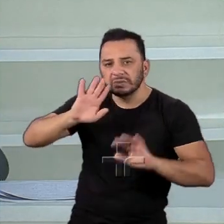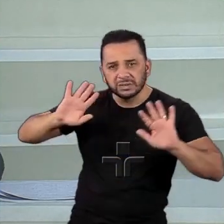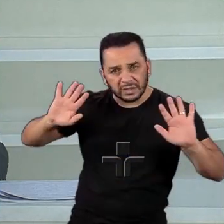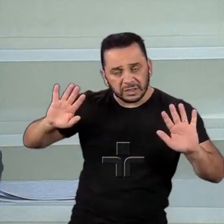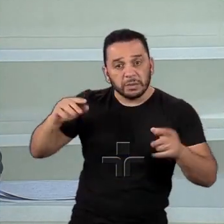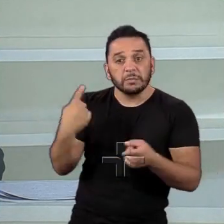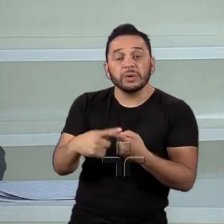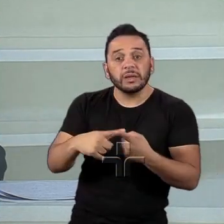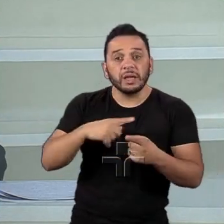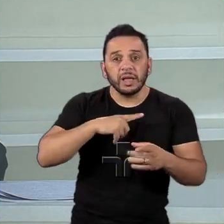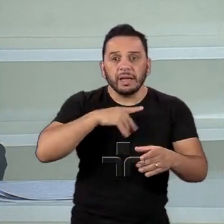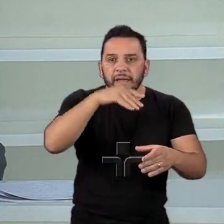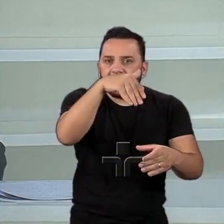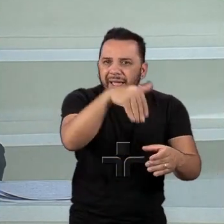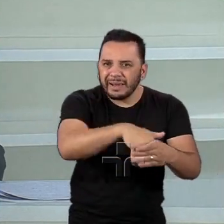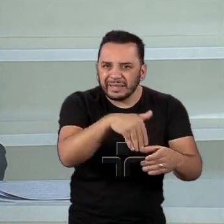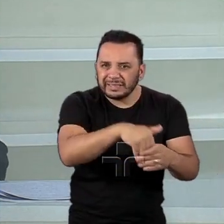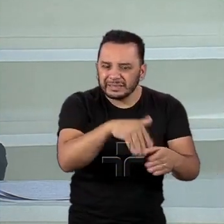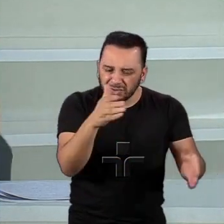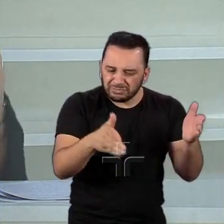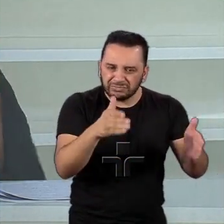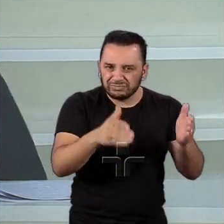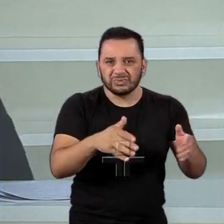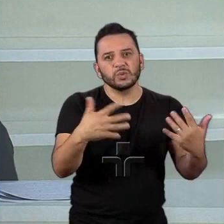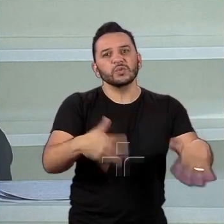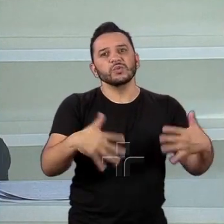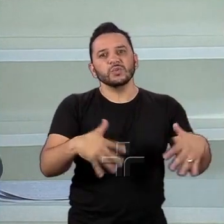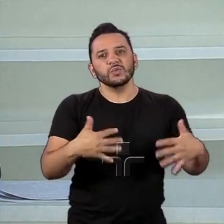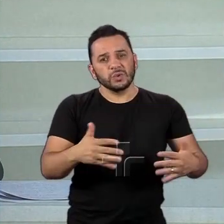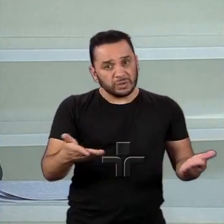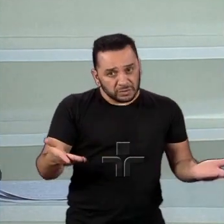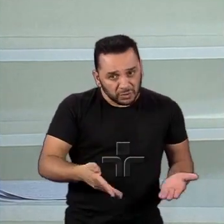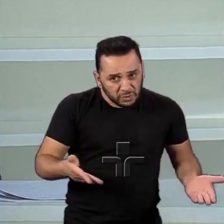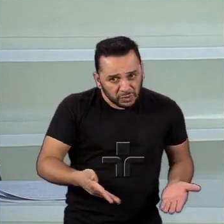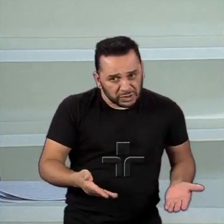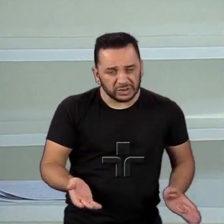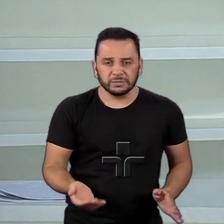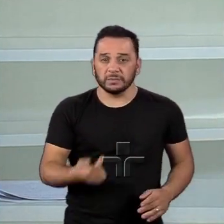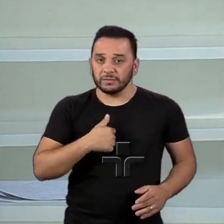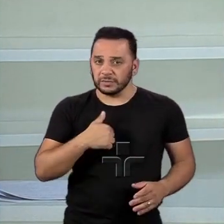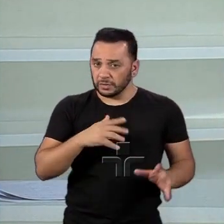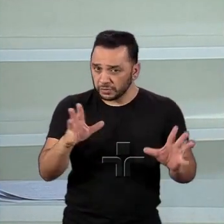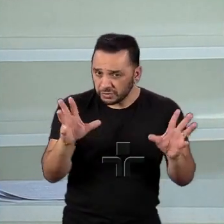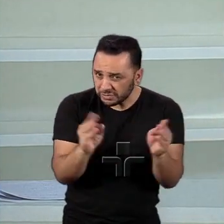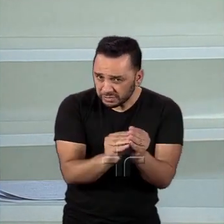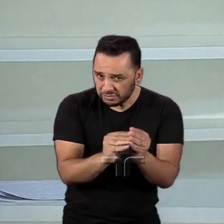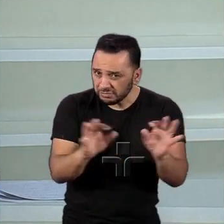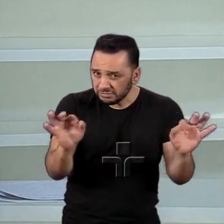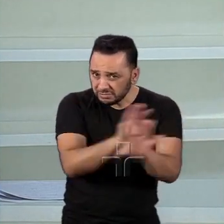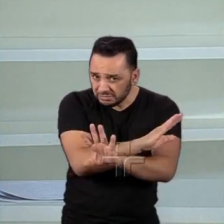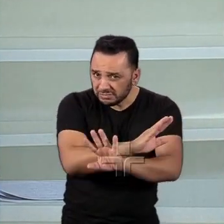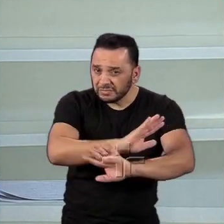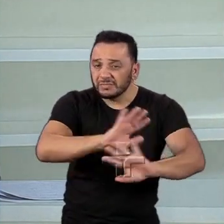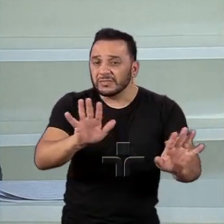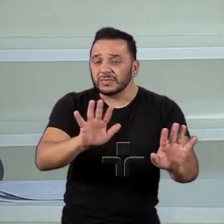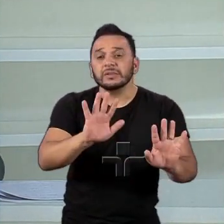tão acirrada como nós estamos vivendo hoje. Então, para concluir, amigos do meu